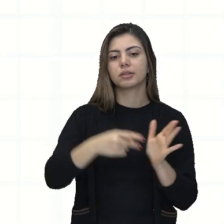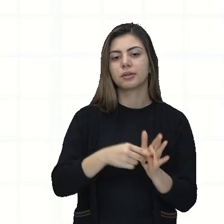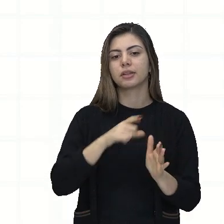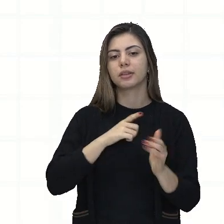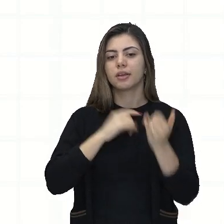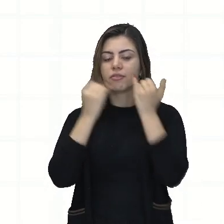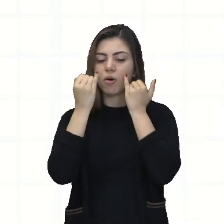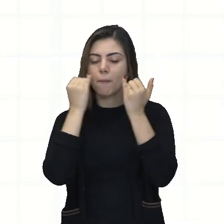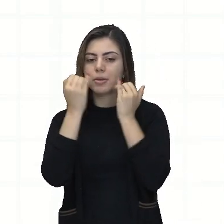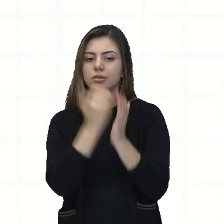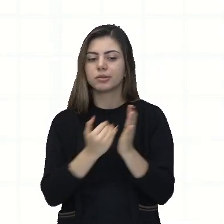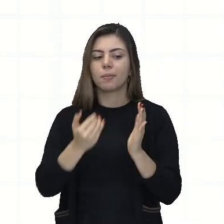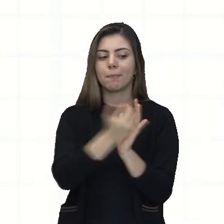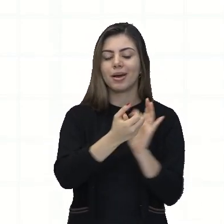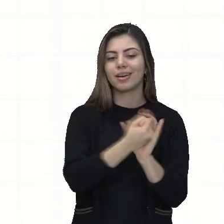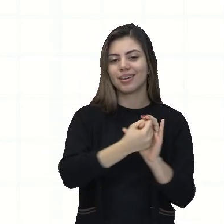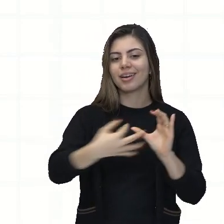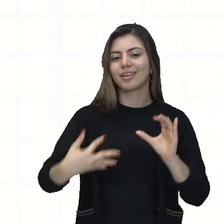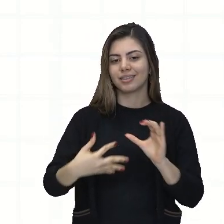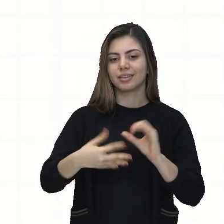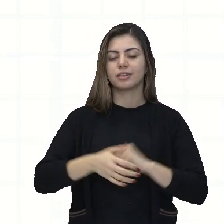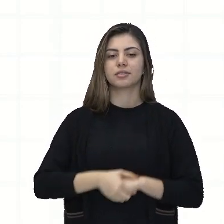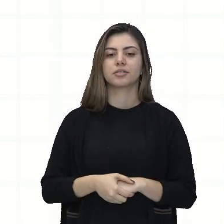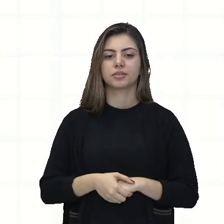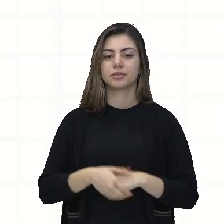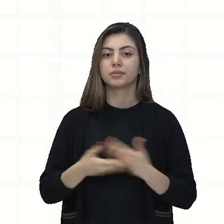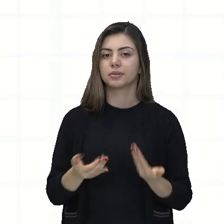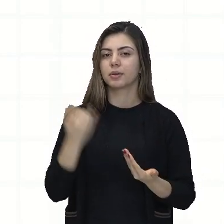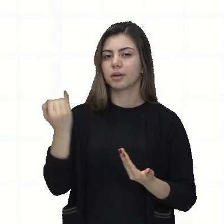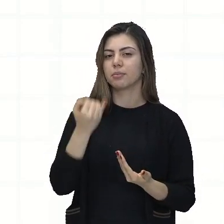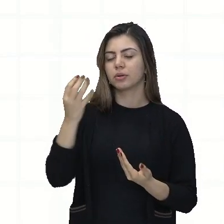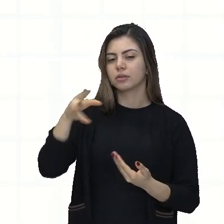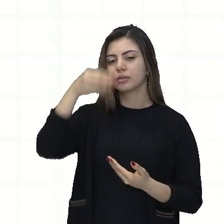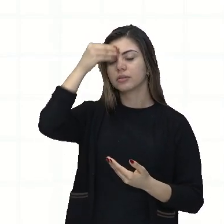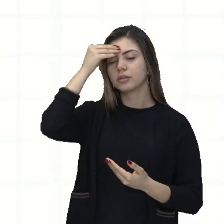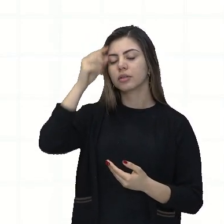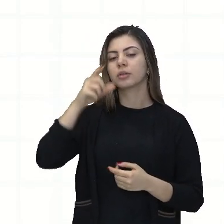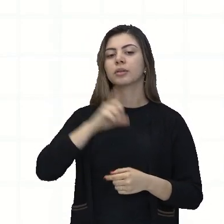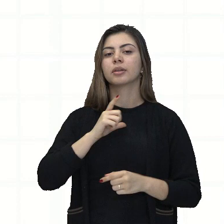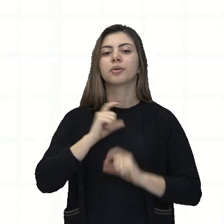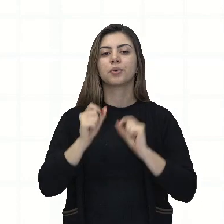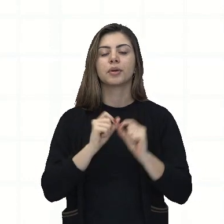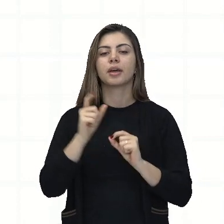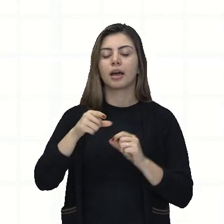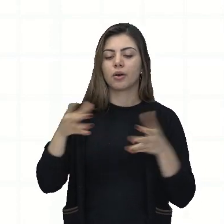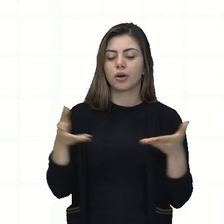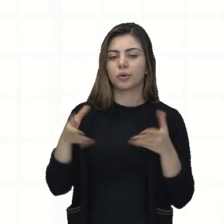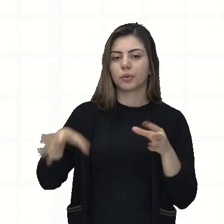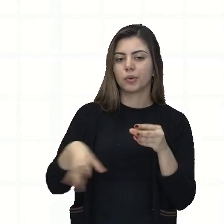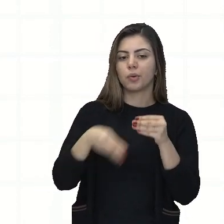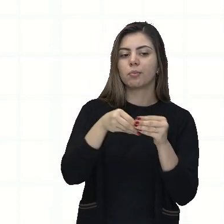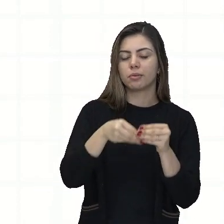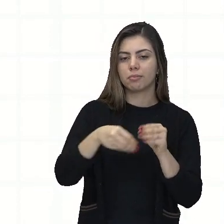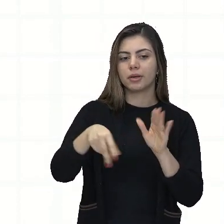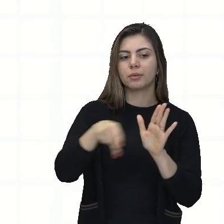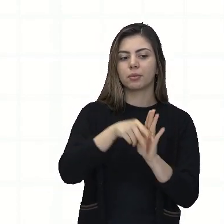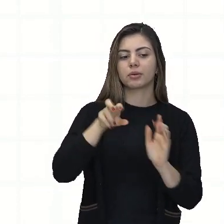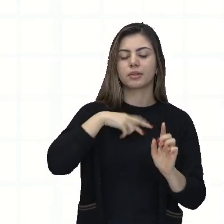fornecendo, olha lá, informações adicionais. É importante a gente saber que o complemento nominal, ele também vai acrescentar